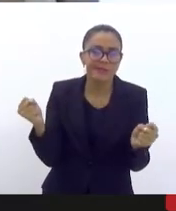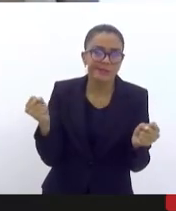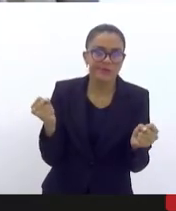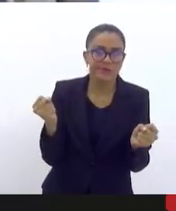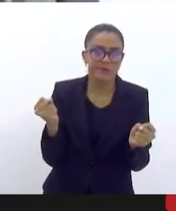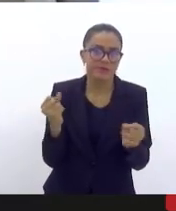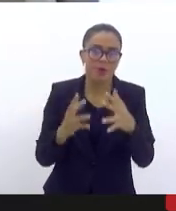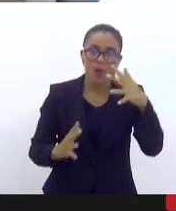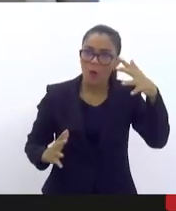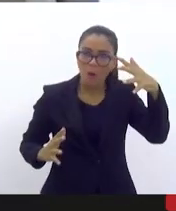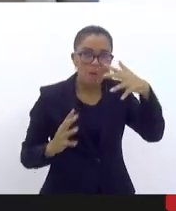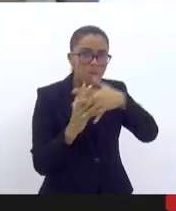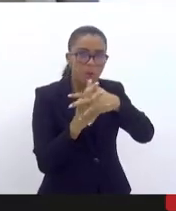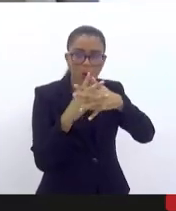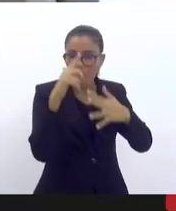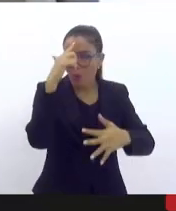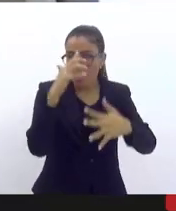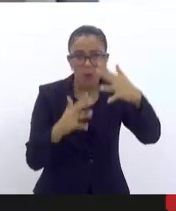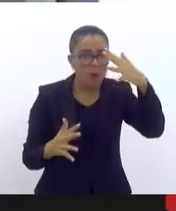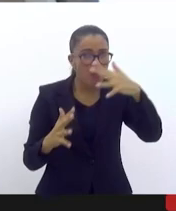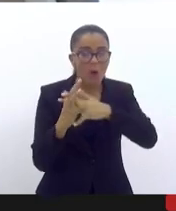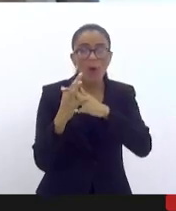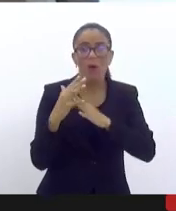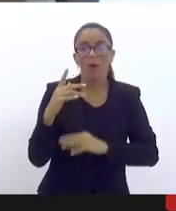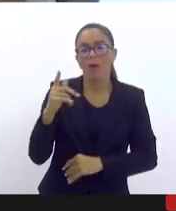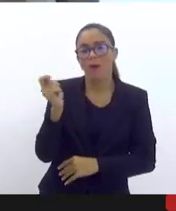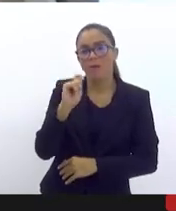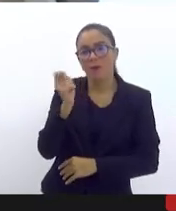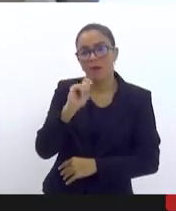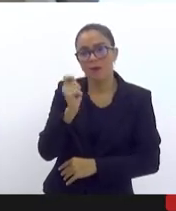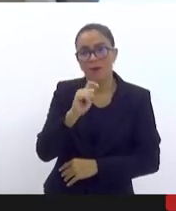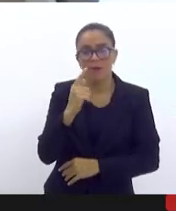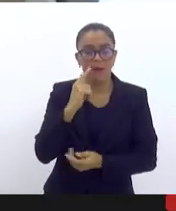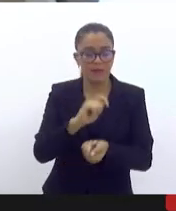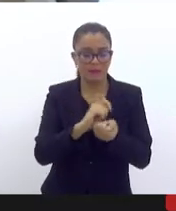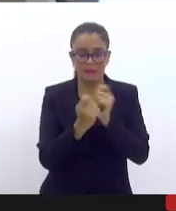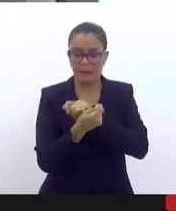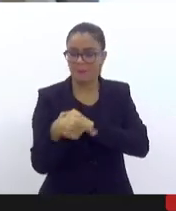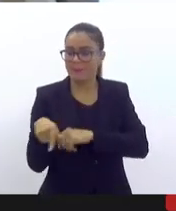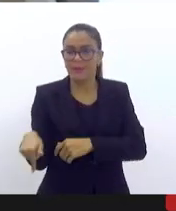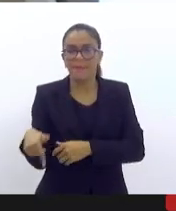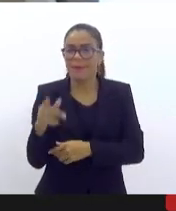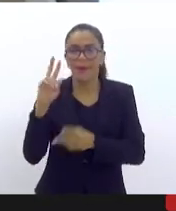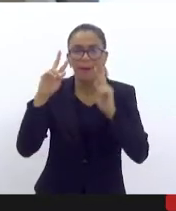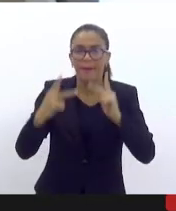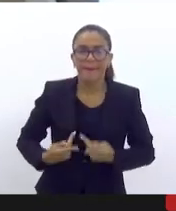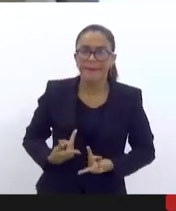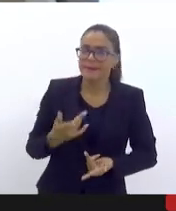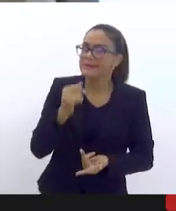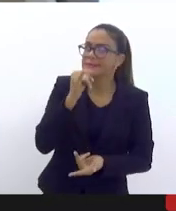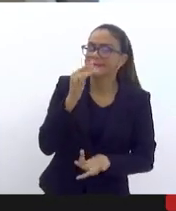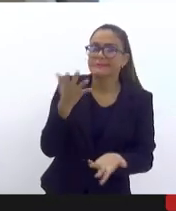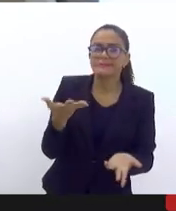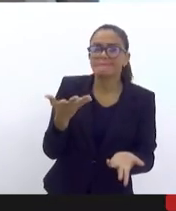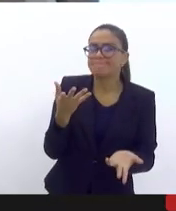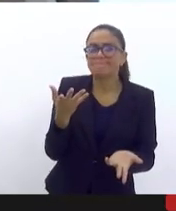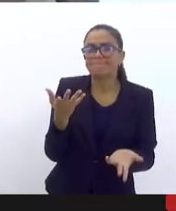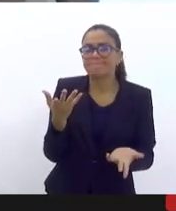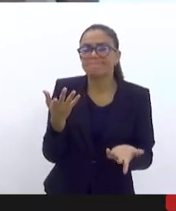overdose foi alcançada e fazer uma projeção para humanos você precisaria fumar numa sentada